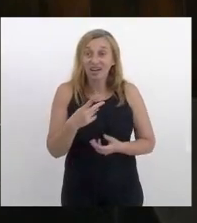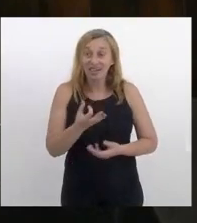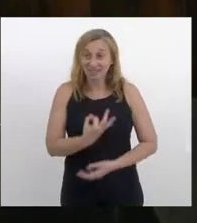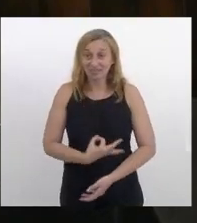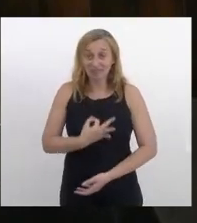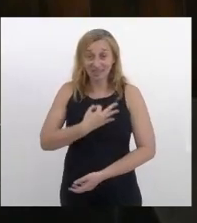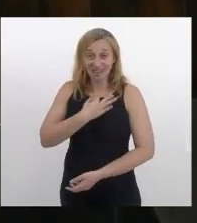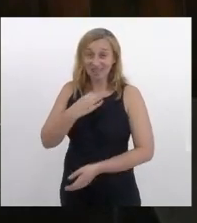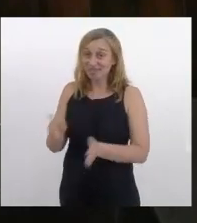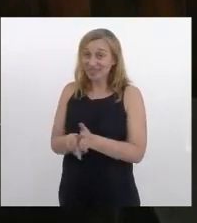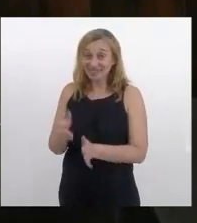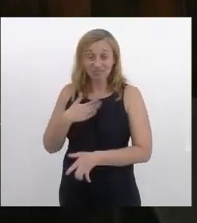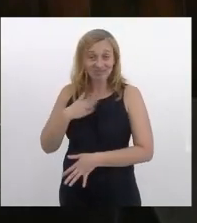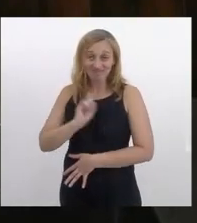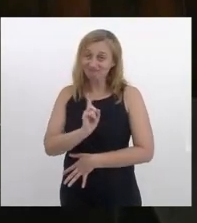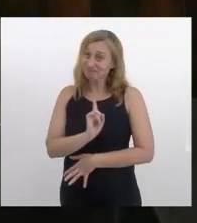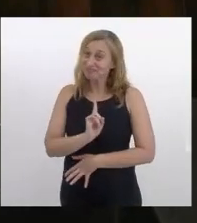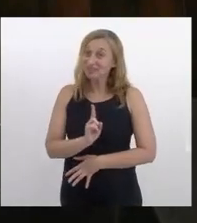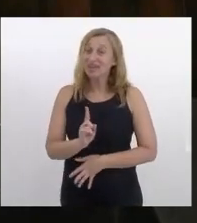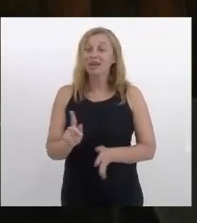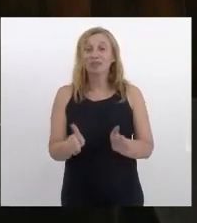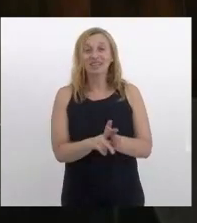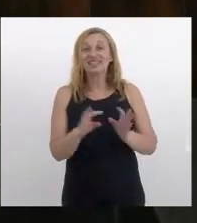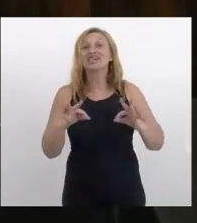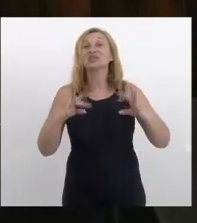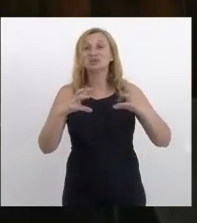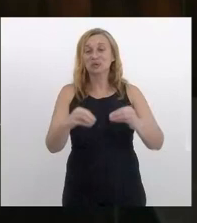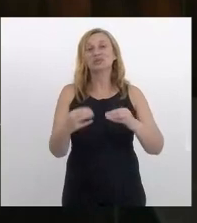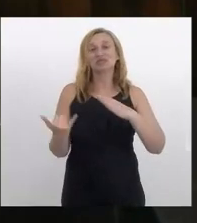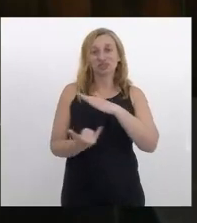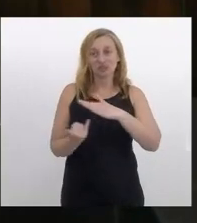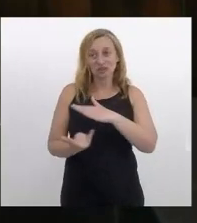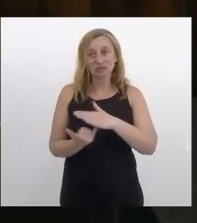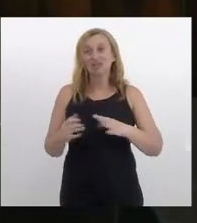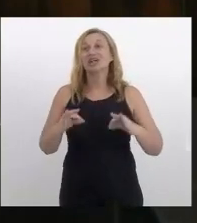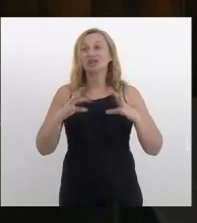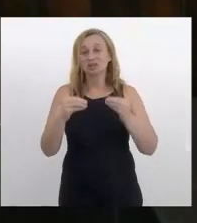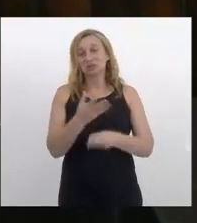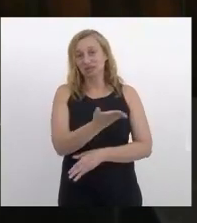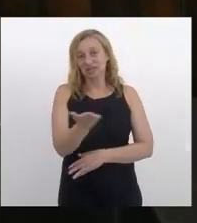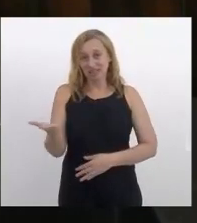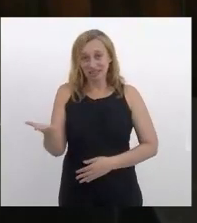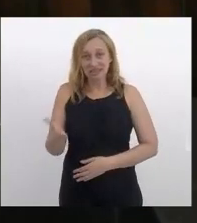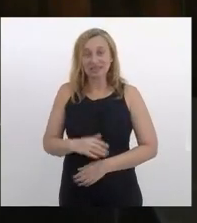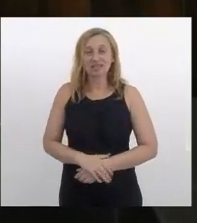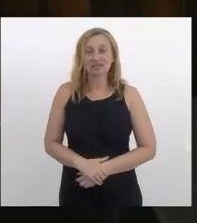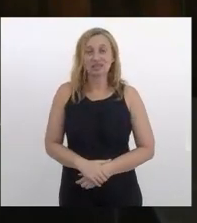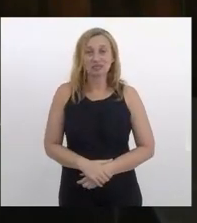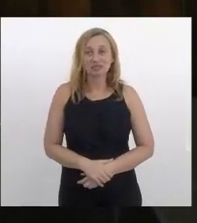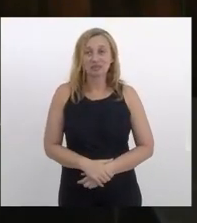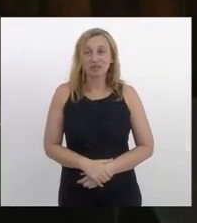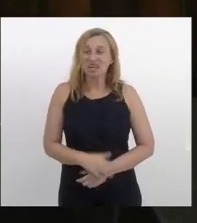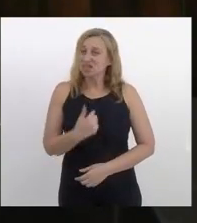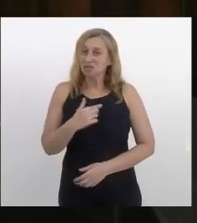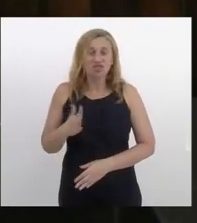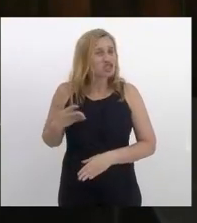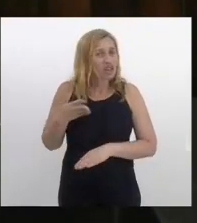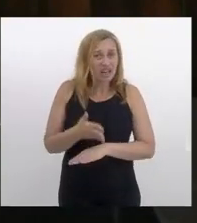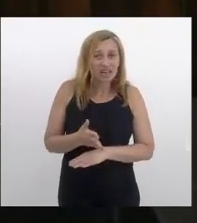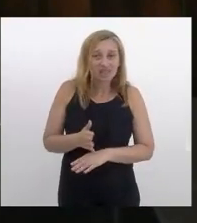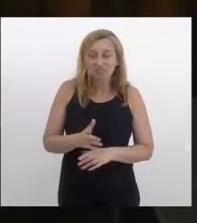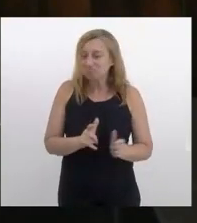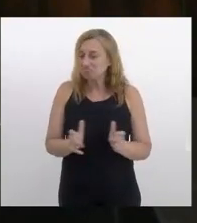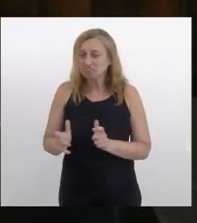pertence a mim, pertence a todo o Instituto, a todos vocês. Nós não chegaríamos a lugar